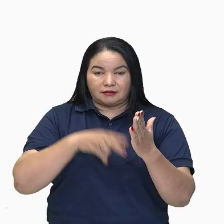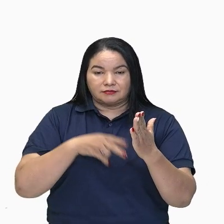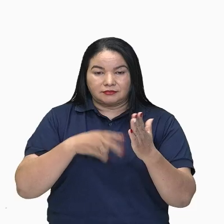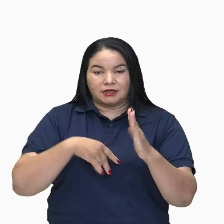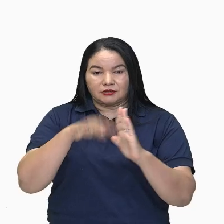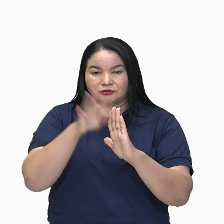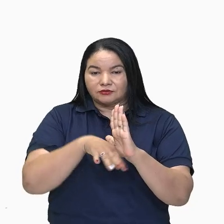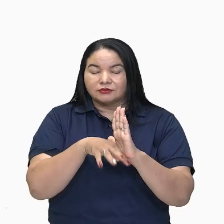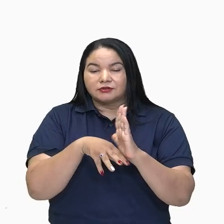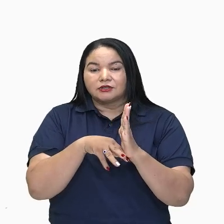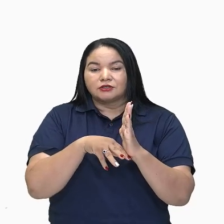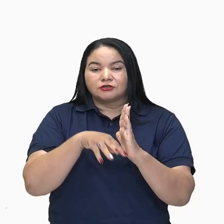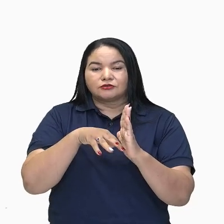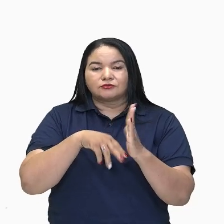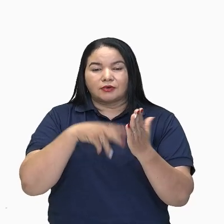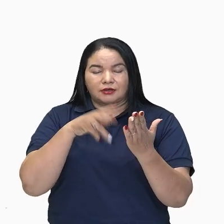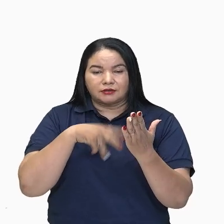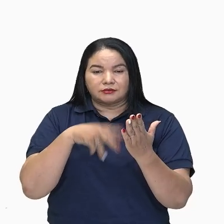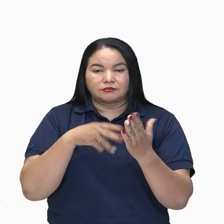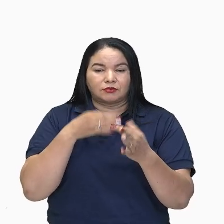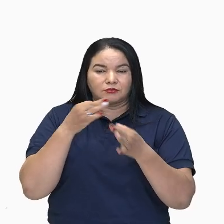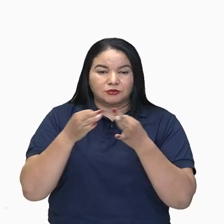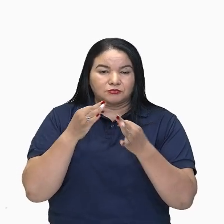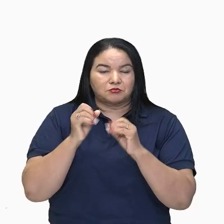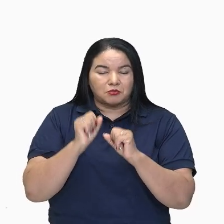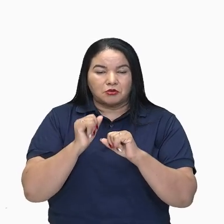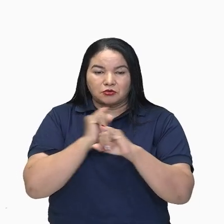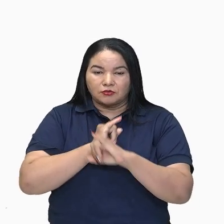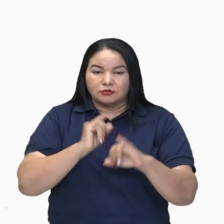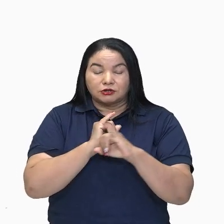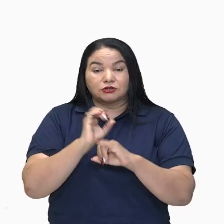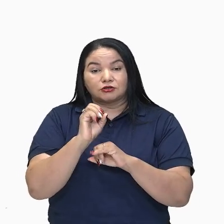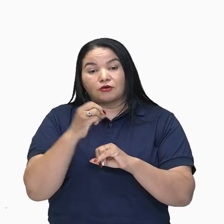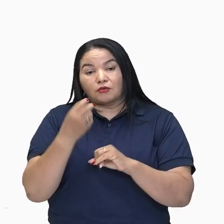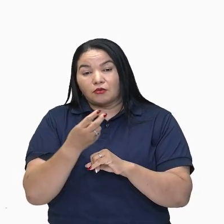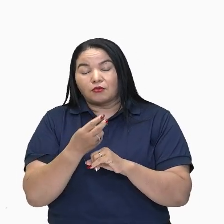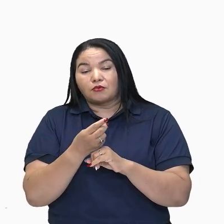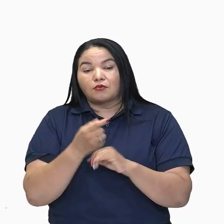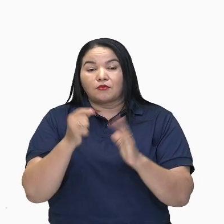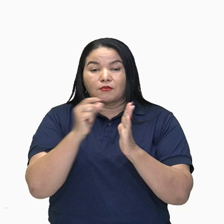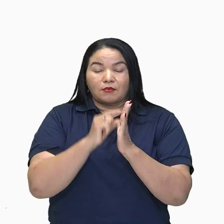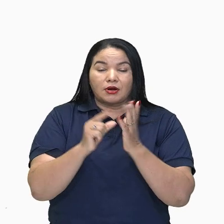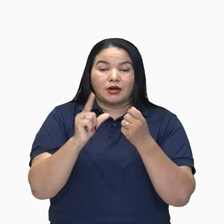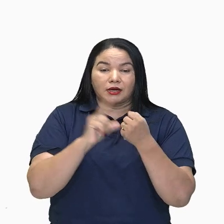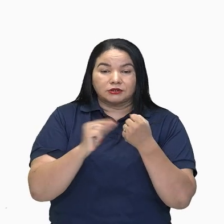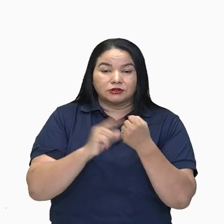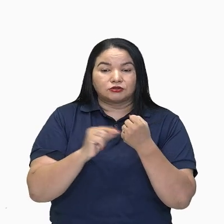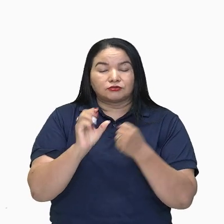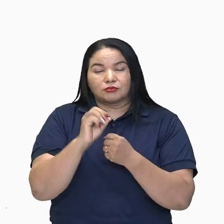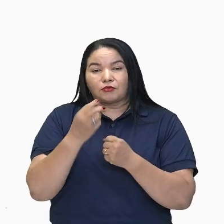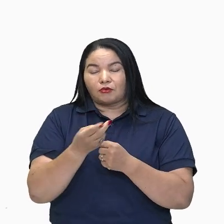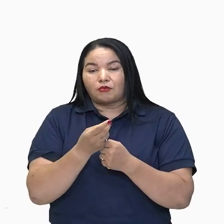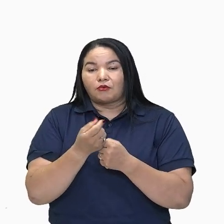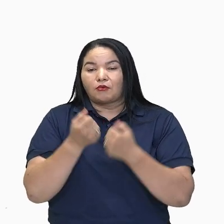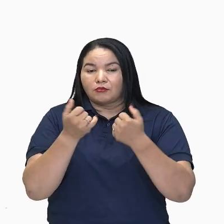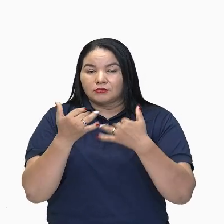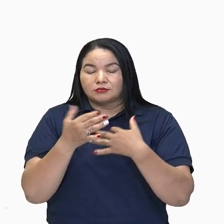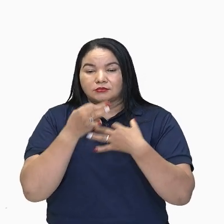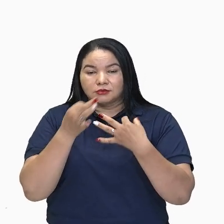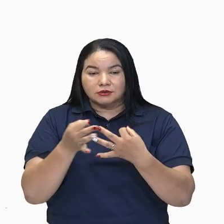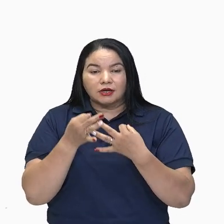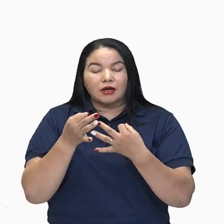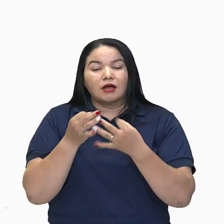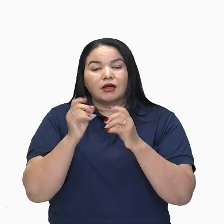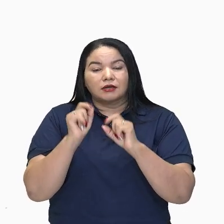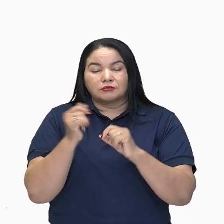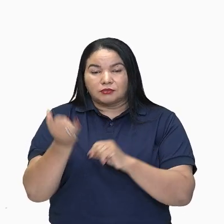argumentativo, seja uma notícia, um artigo de opinião ou um comentário, é importante nos